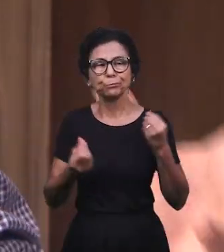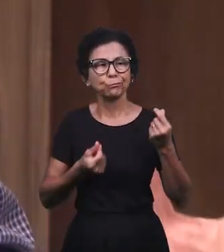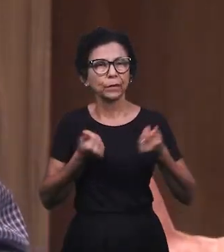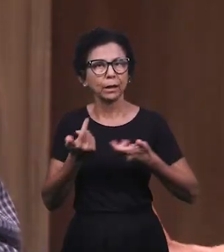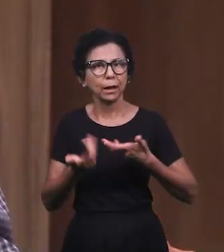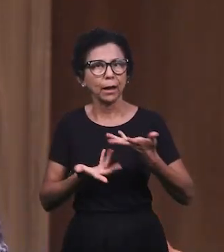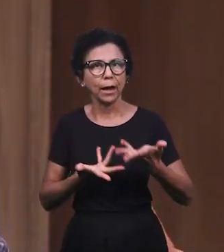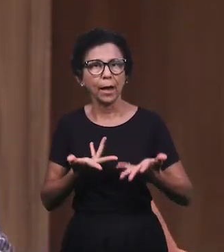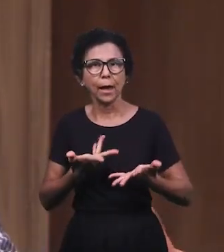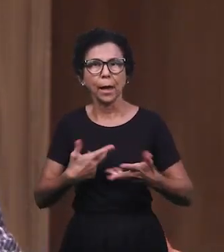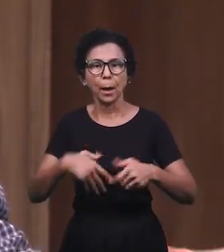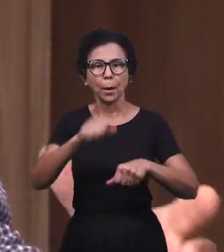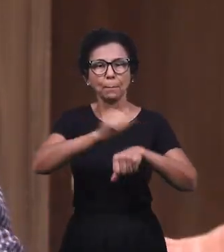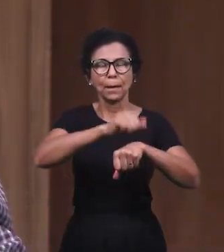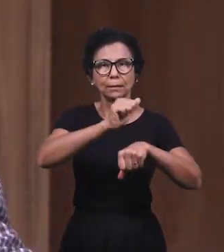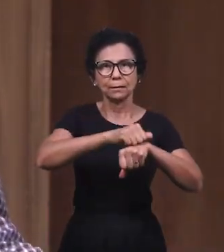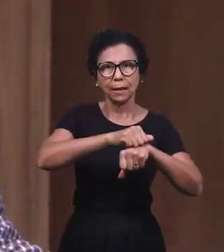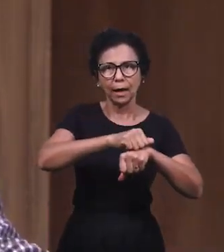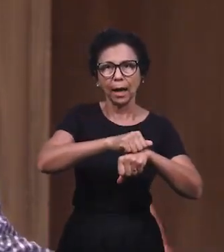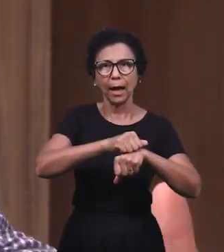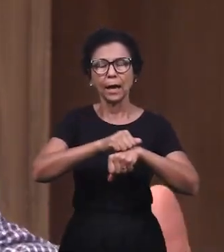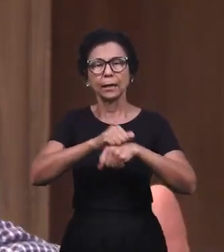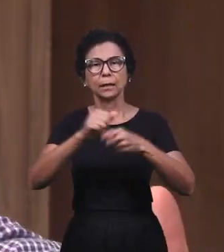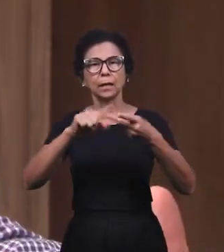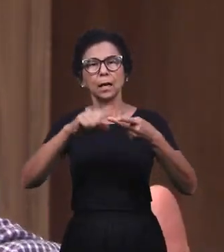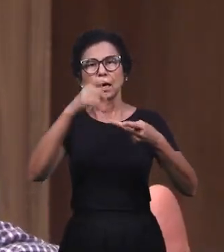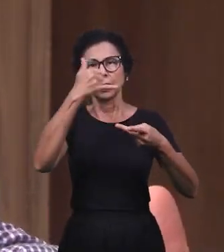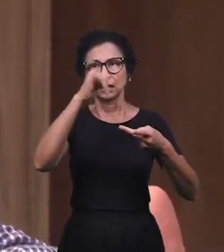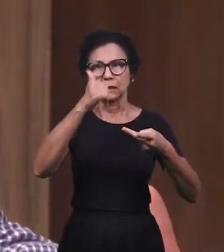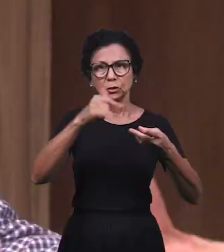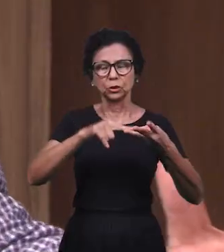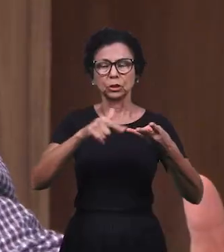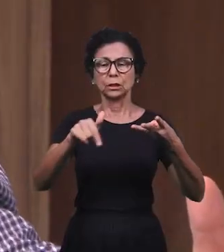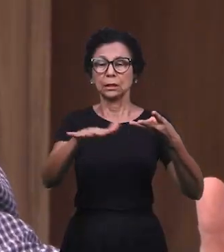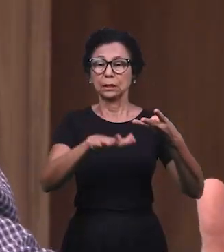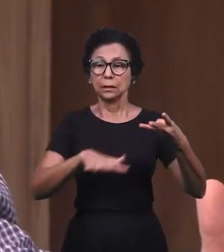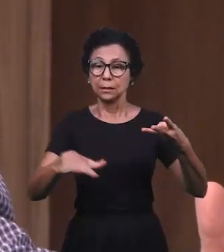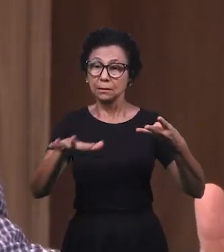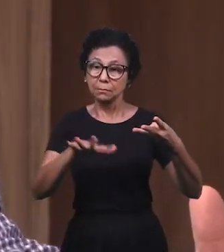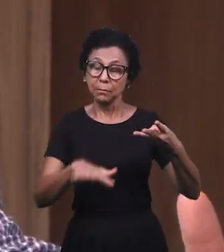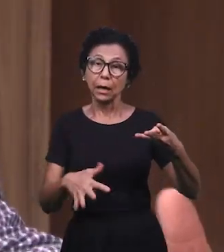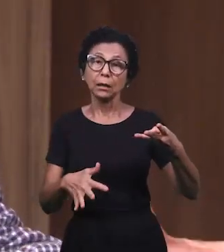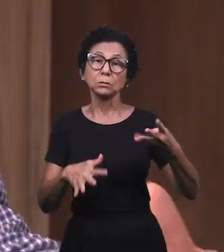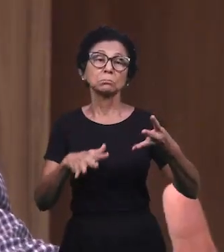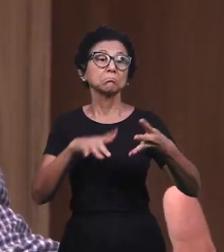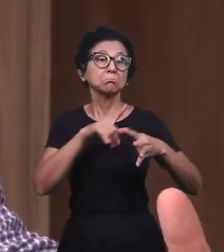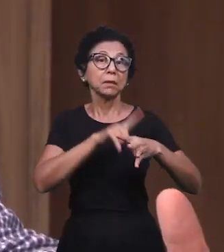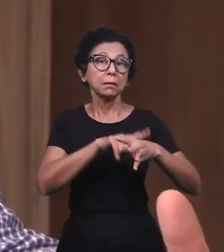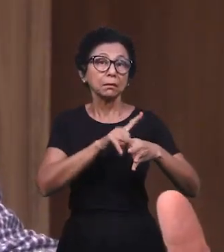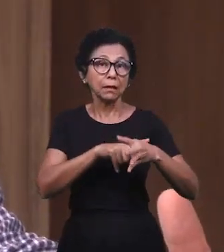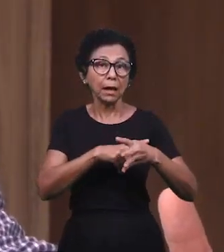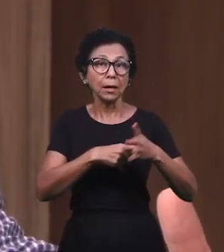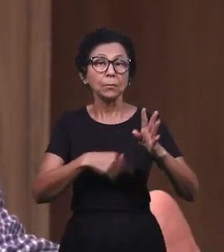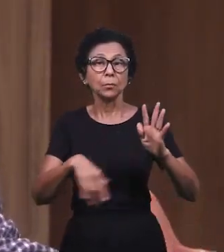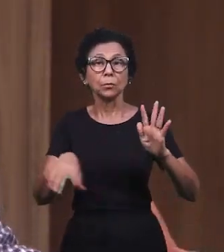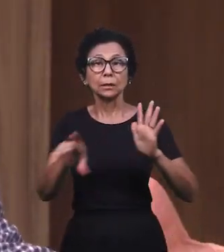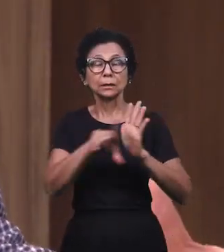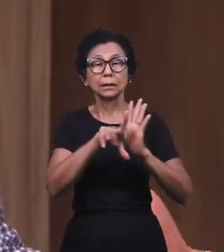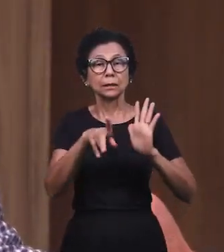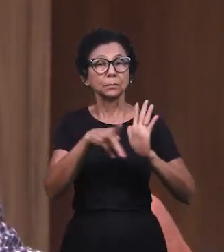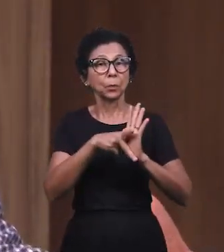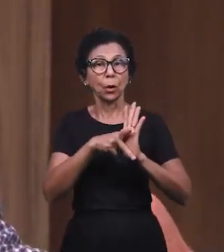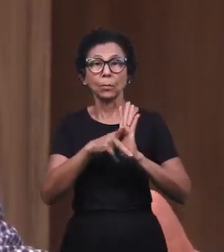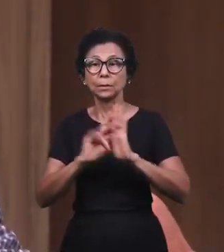a matéria, a energia, o espaço, temos o tempo, as leis naturais. É preciso